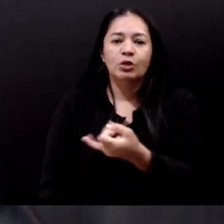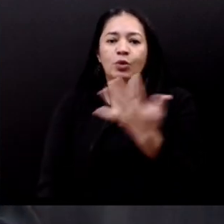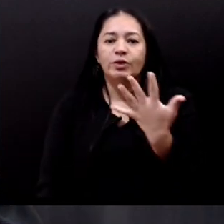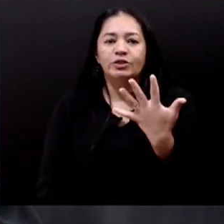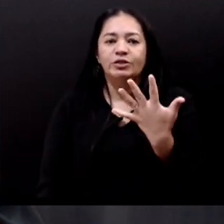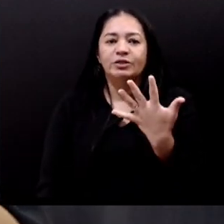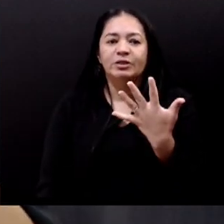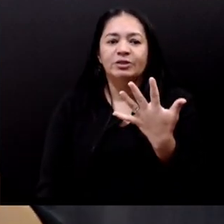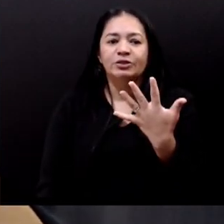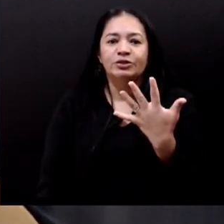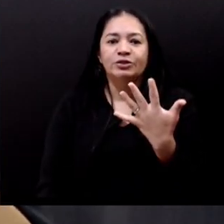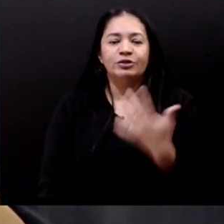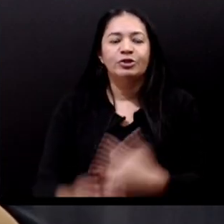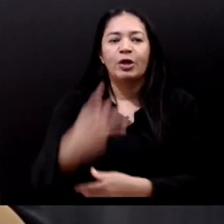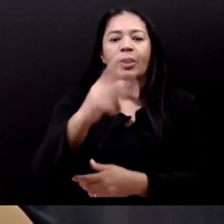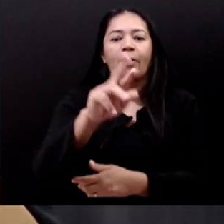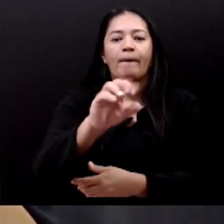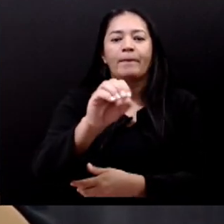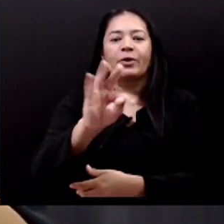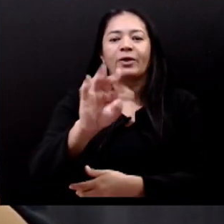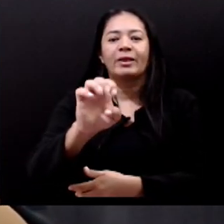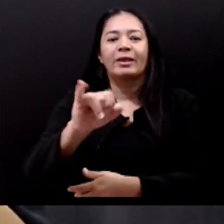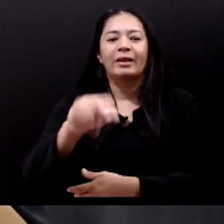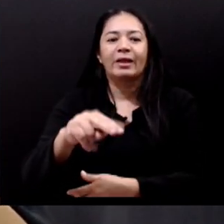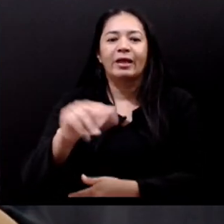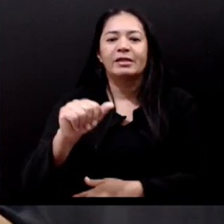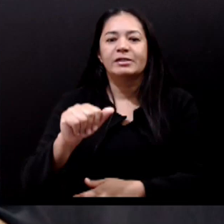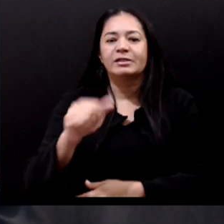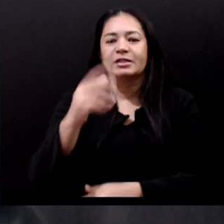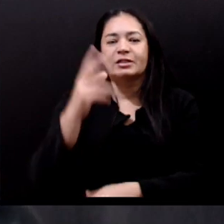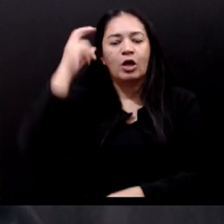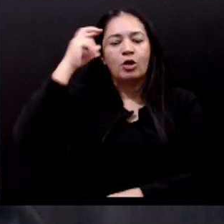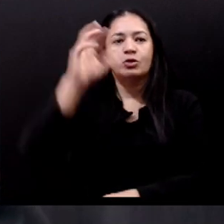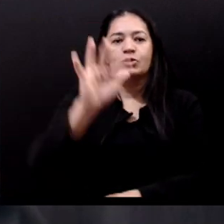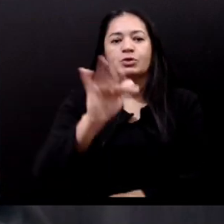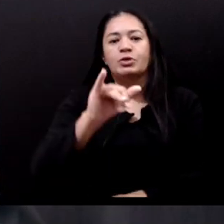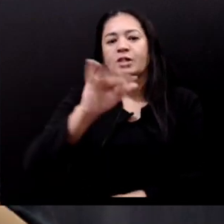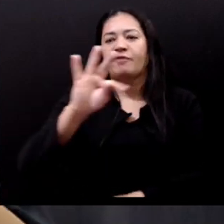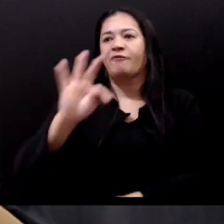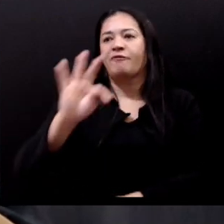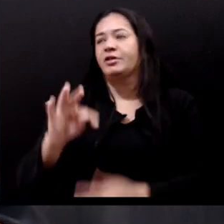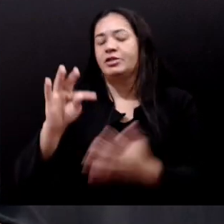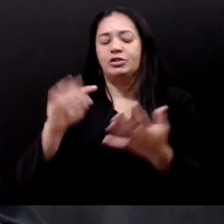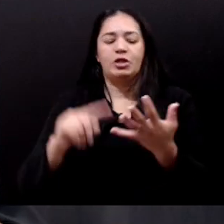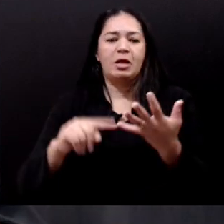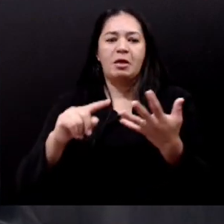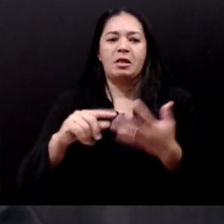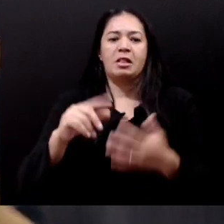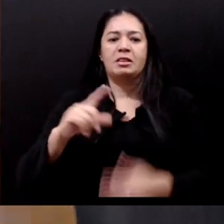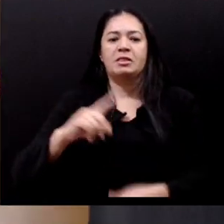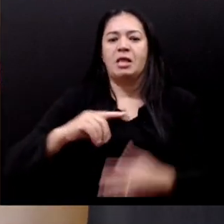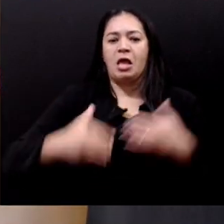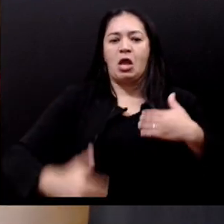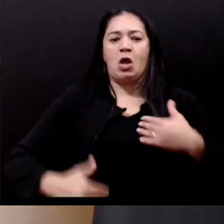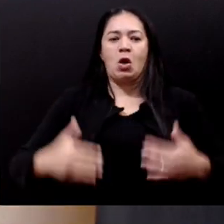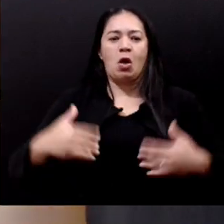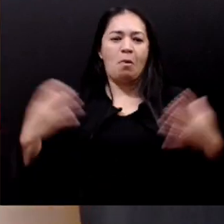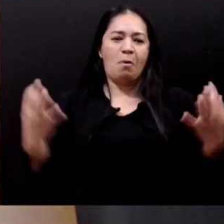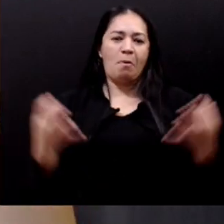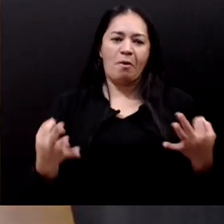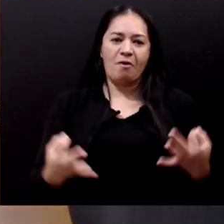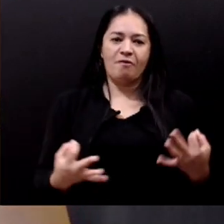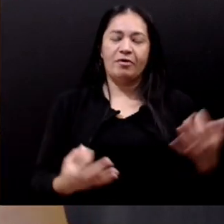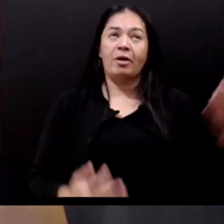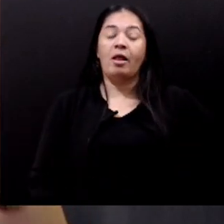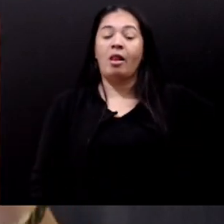né. Então essa cultura fit, que veio falar pra gente que existe um padrão de corpo Uhum, perfeito, uhum. que lá nos anos